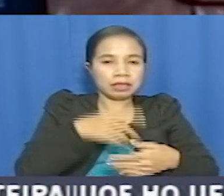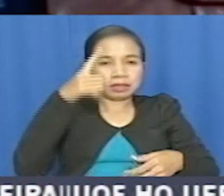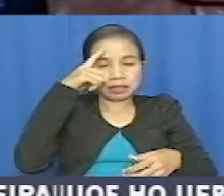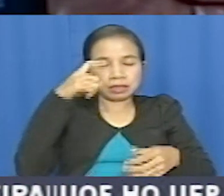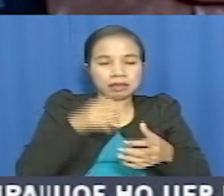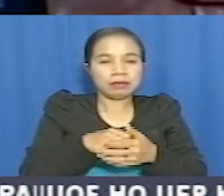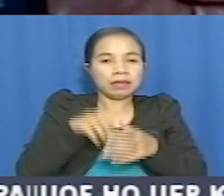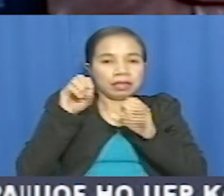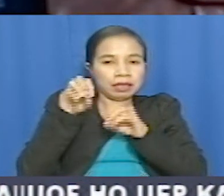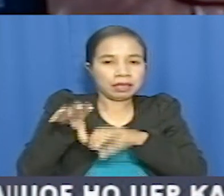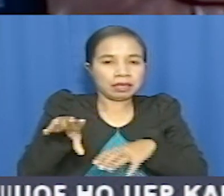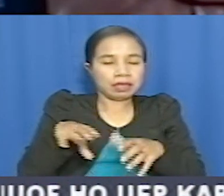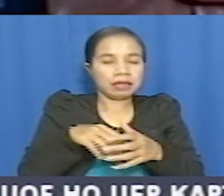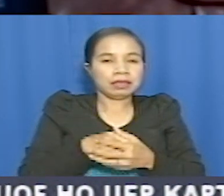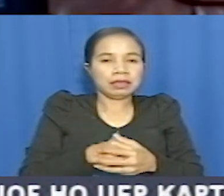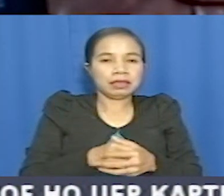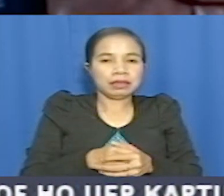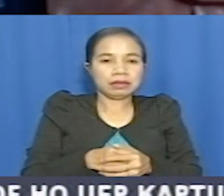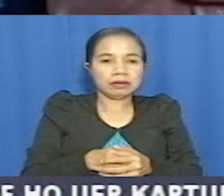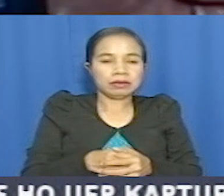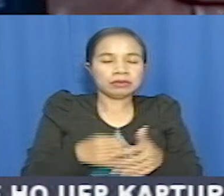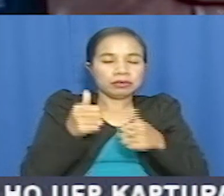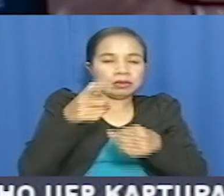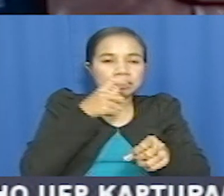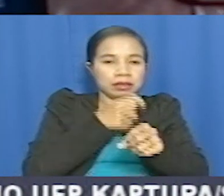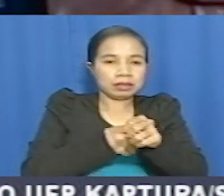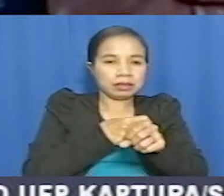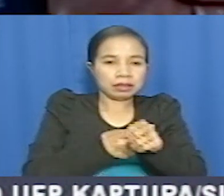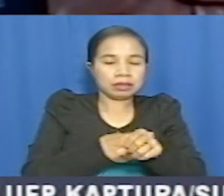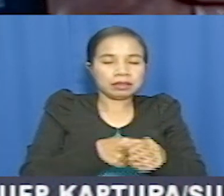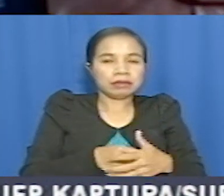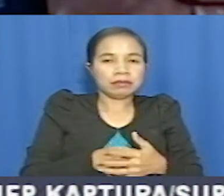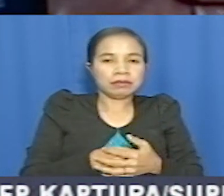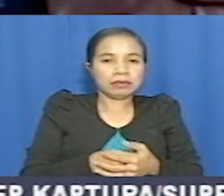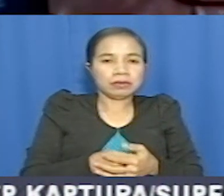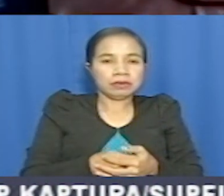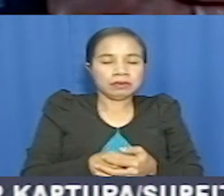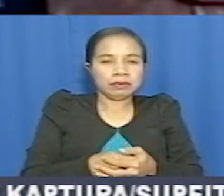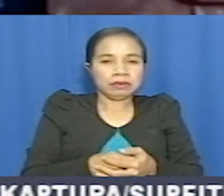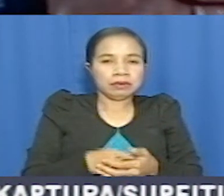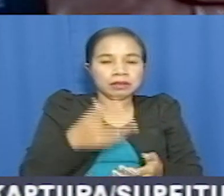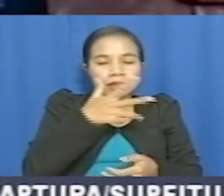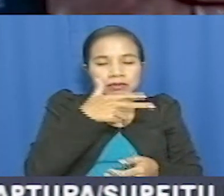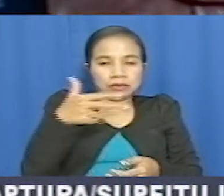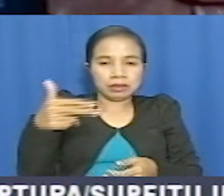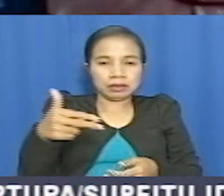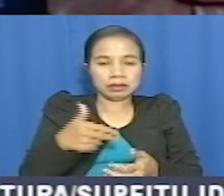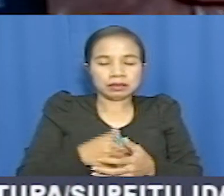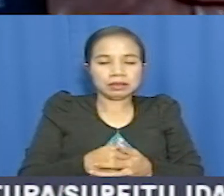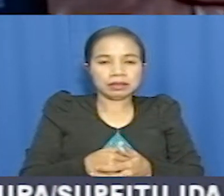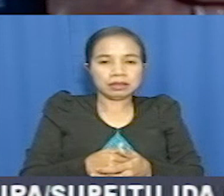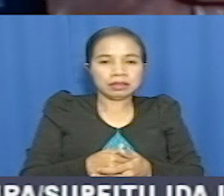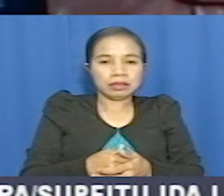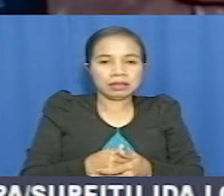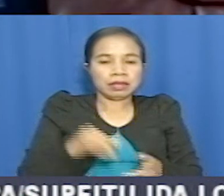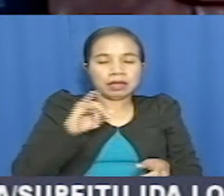lá com uma unida e a tempo ocupação ko pasang dunia nu dar